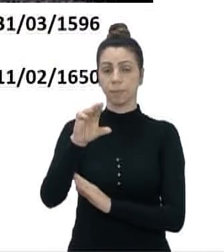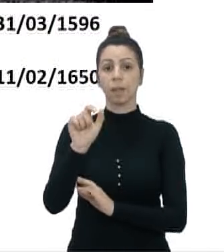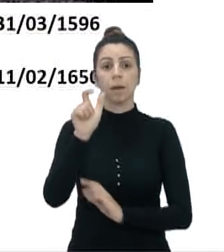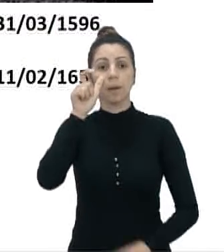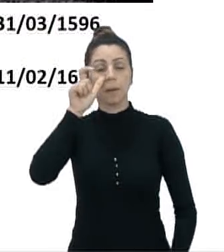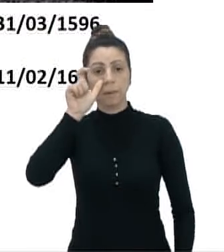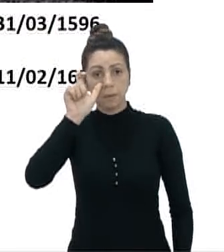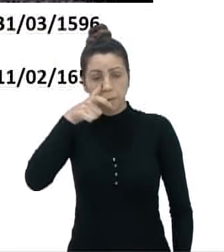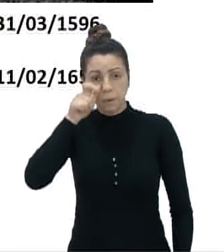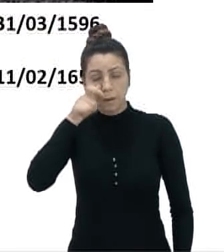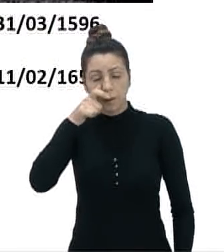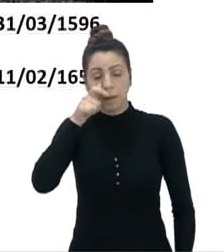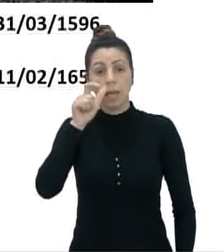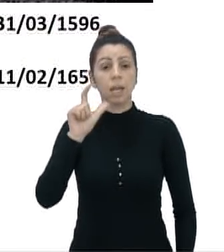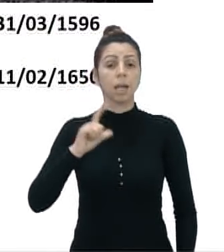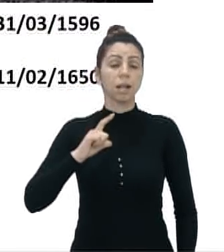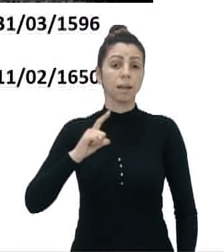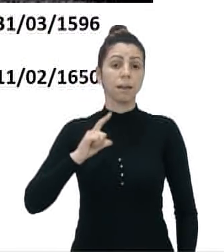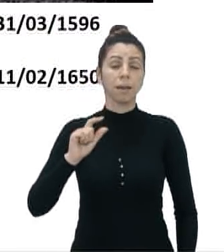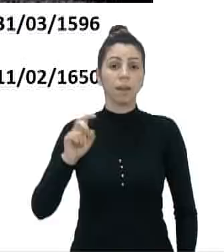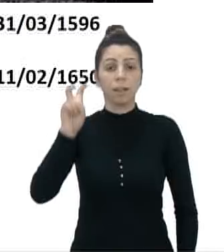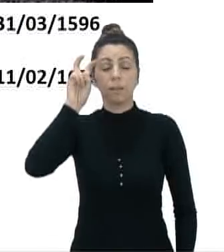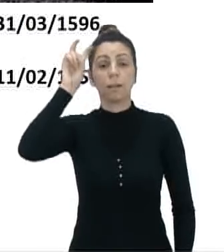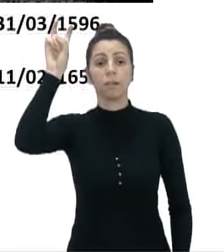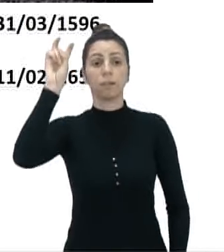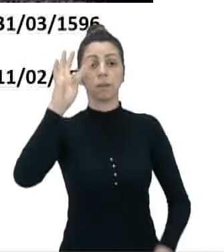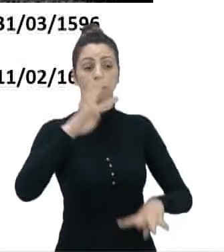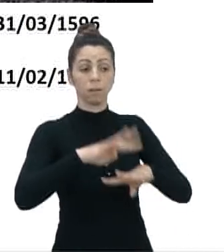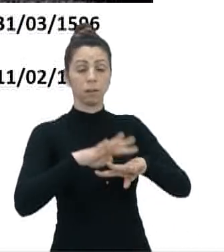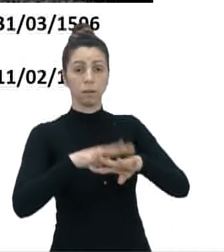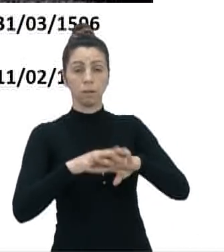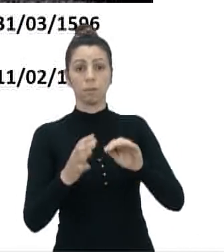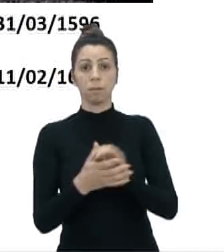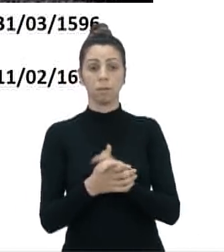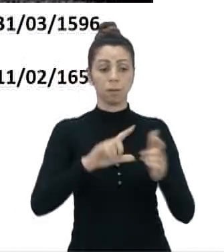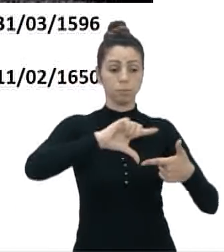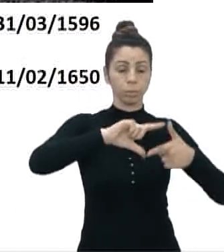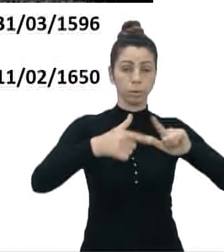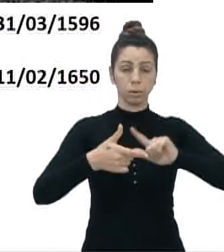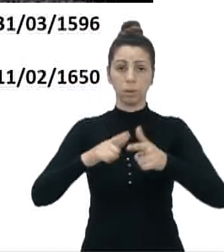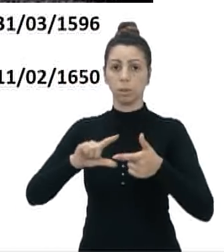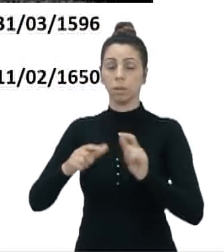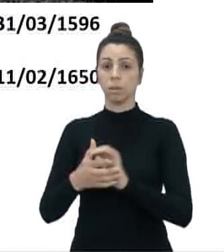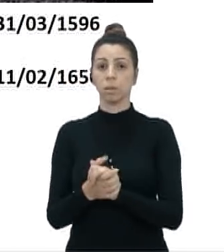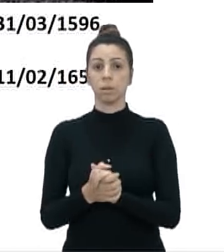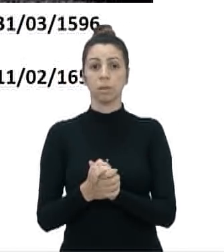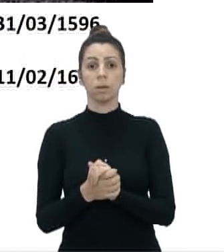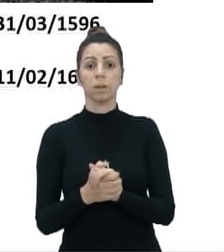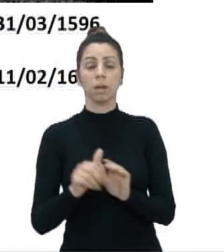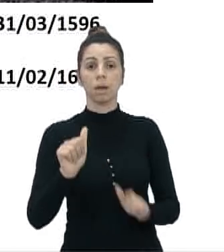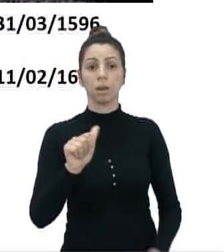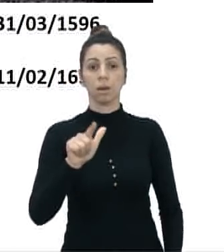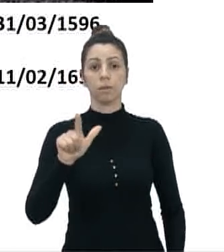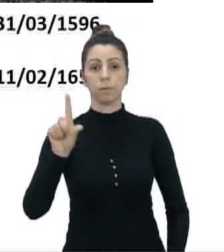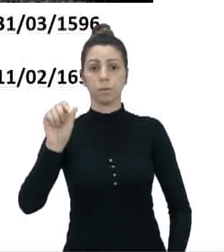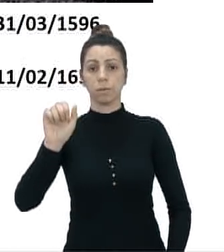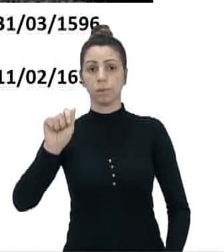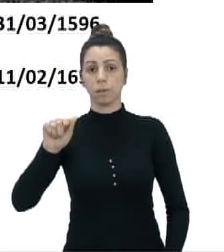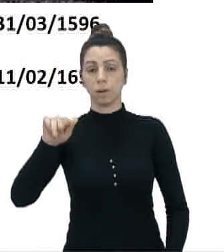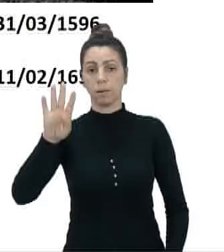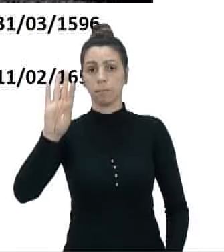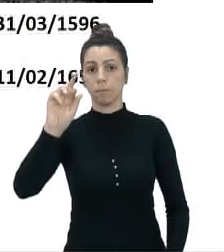da matemática, ele relacionou a álgebra com a geometria. O resultado desse estudo foi a criação do